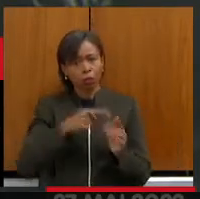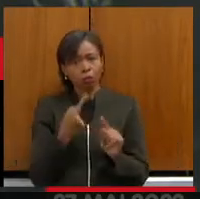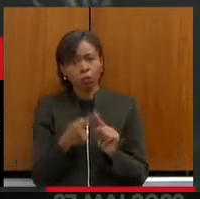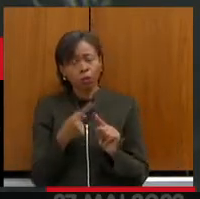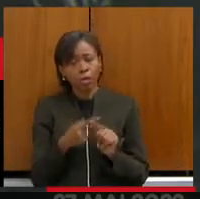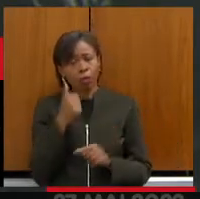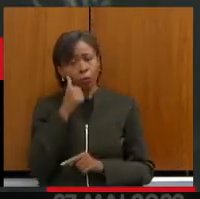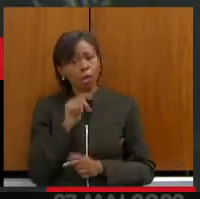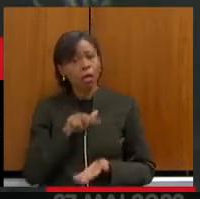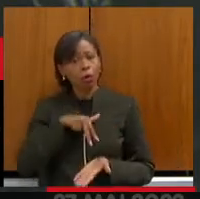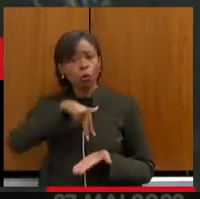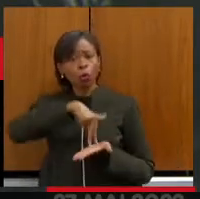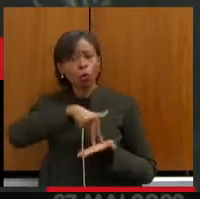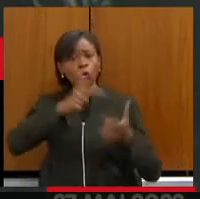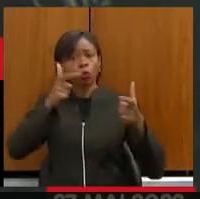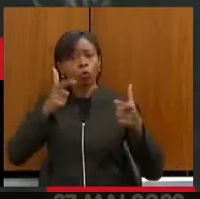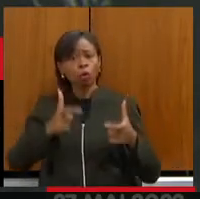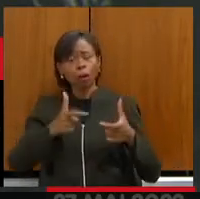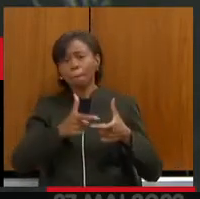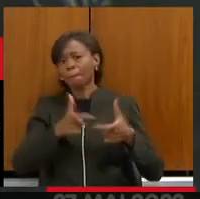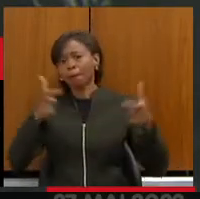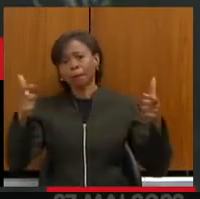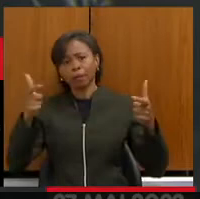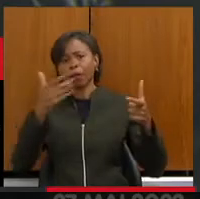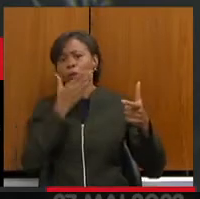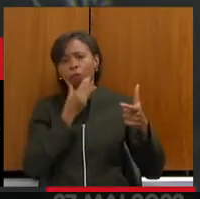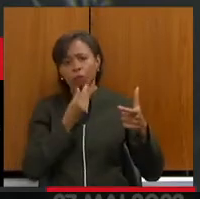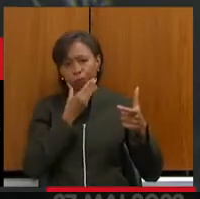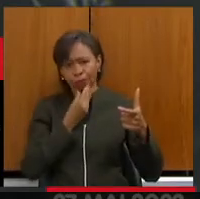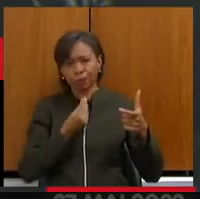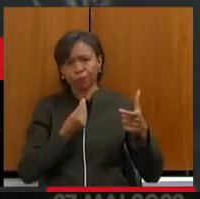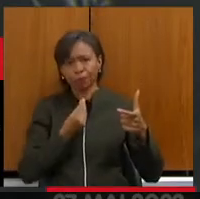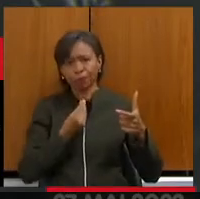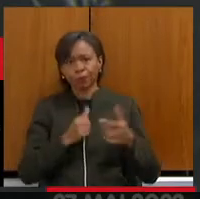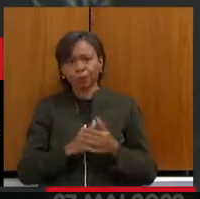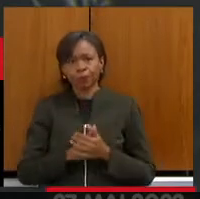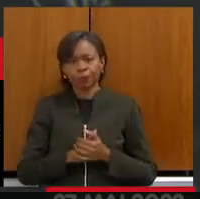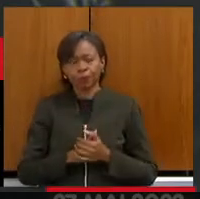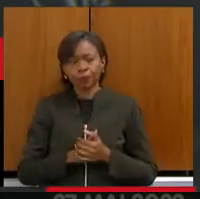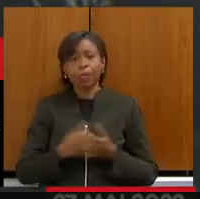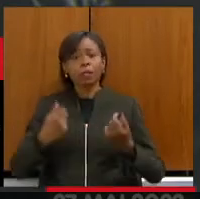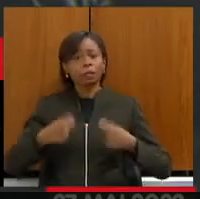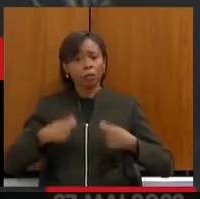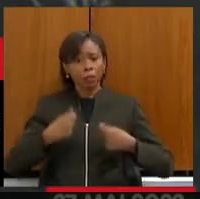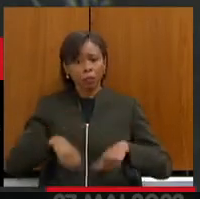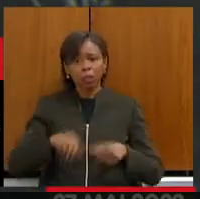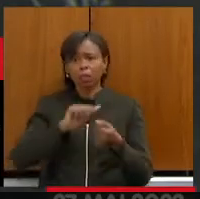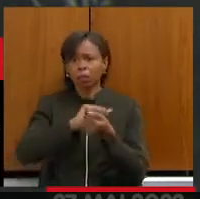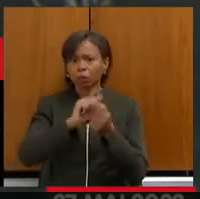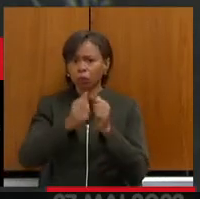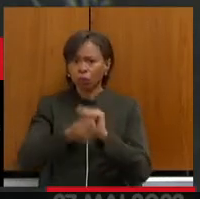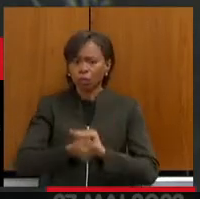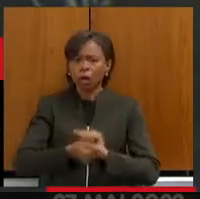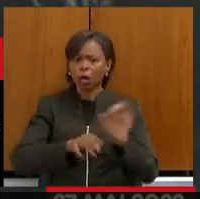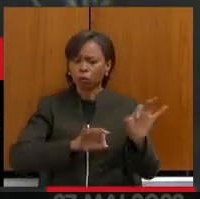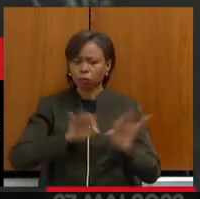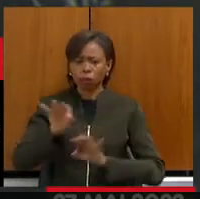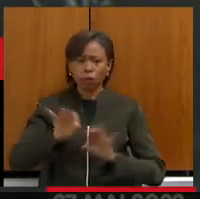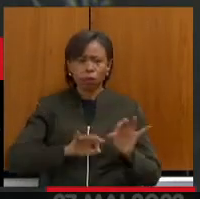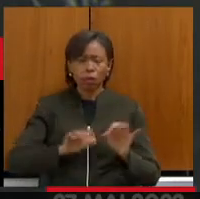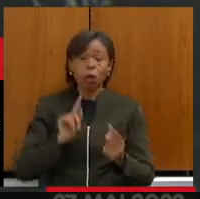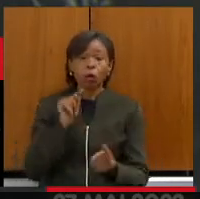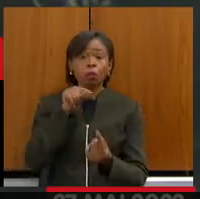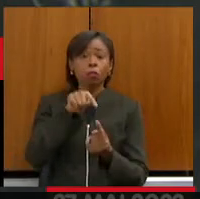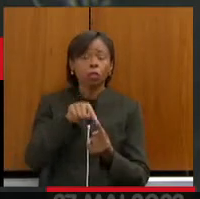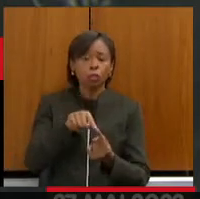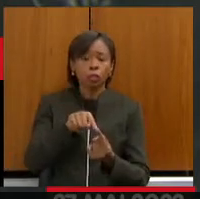um espaço predominantemente masculino a necessidade de adequação aos objetivos do desenvolvimento